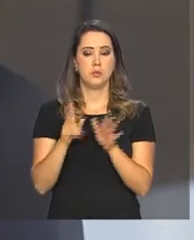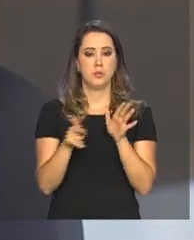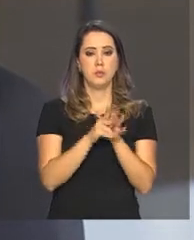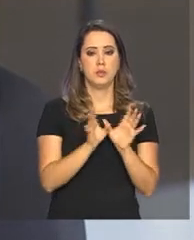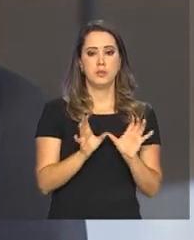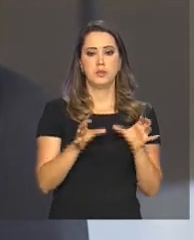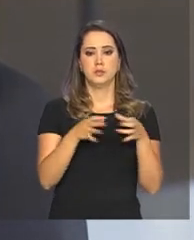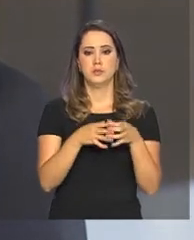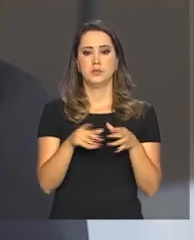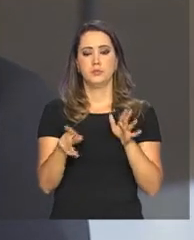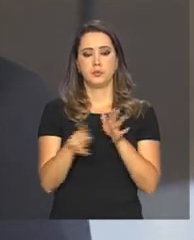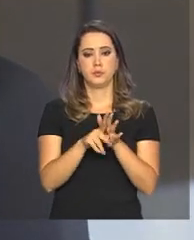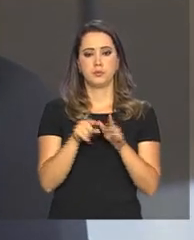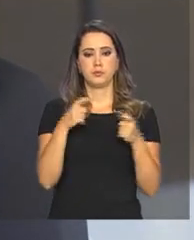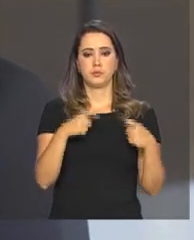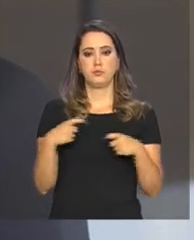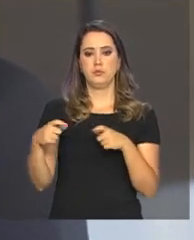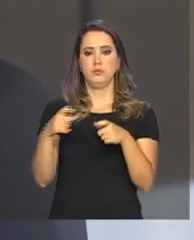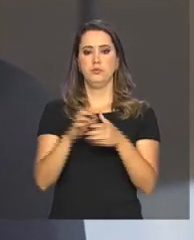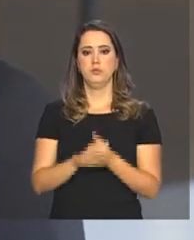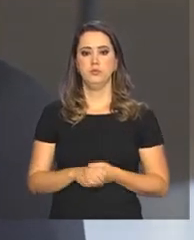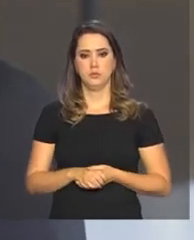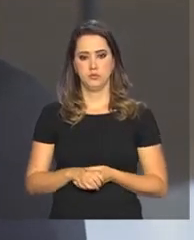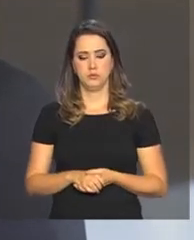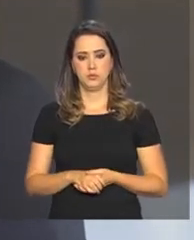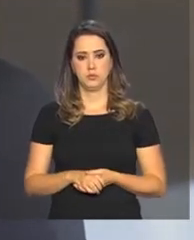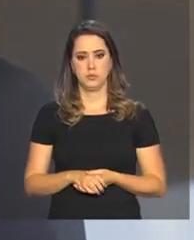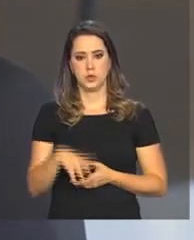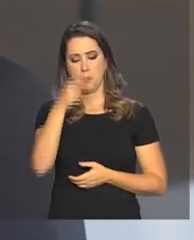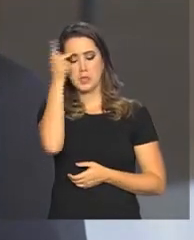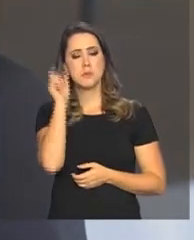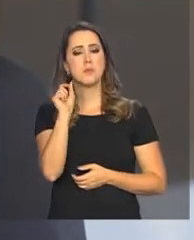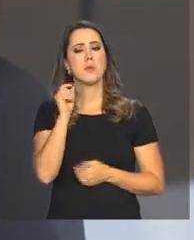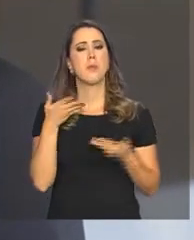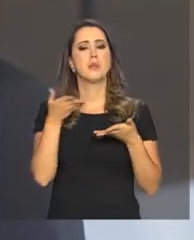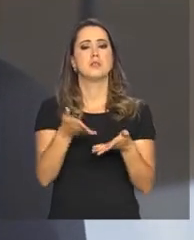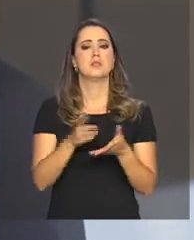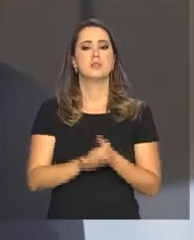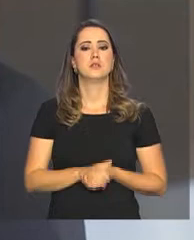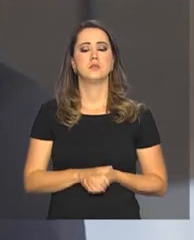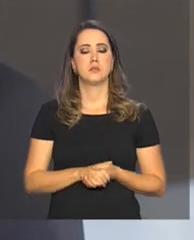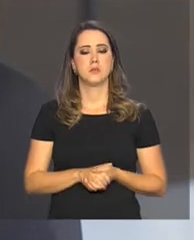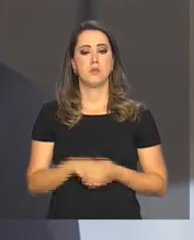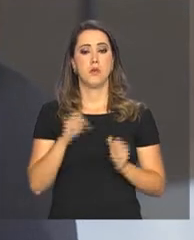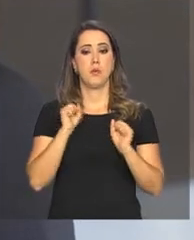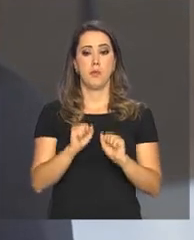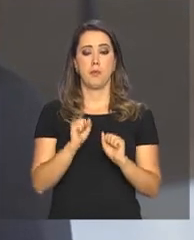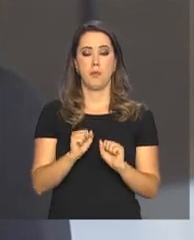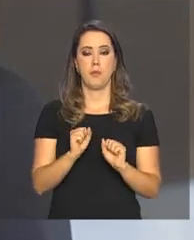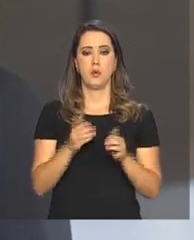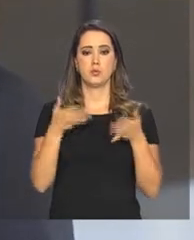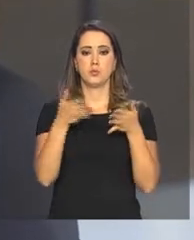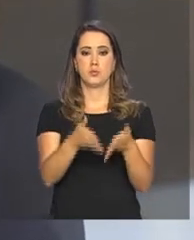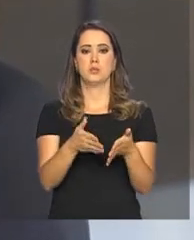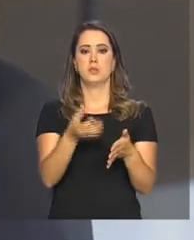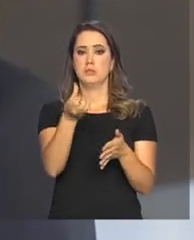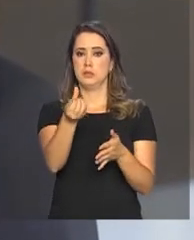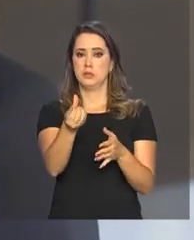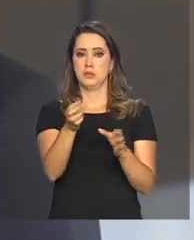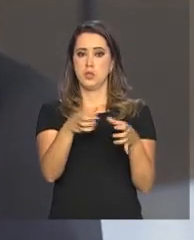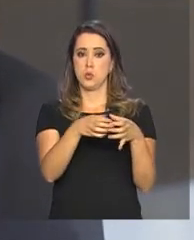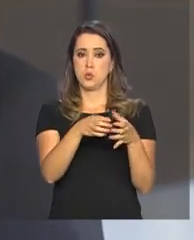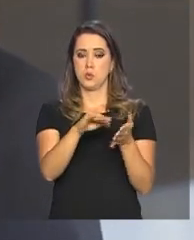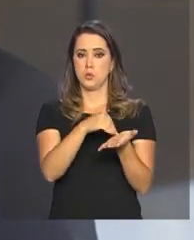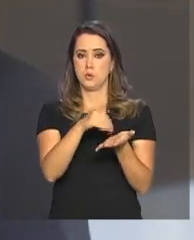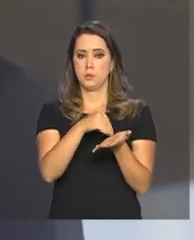suas respectivas áreas que vai participar desse comitê é participaram do comitê as seis secretarias do